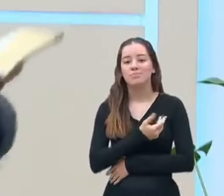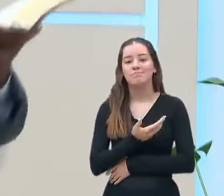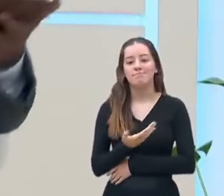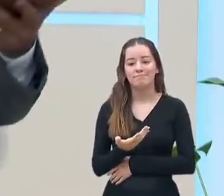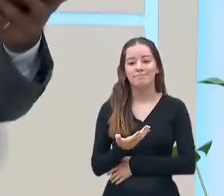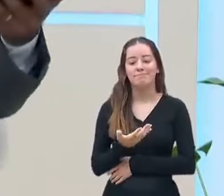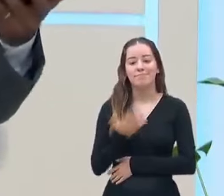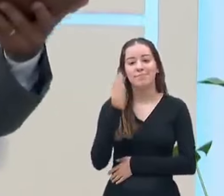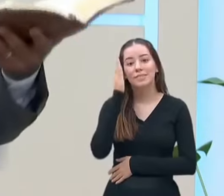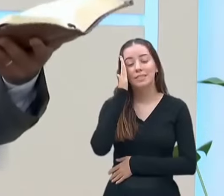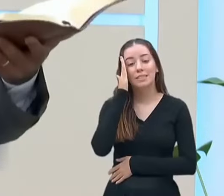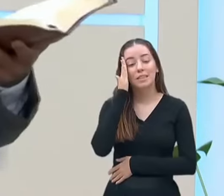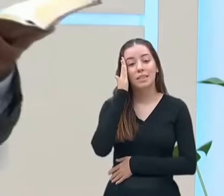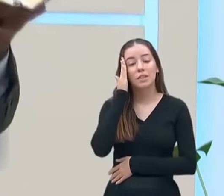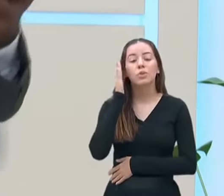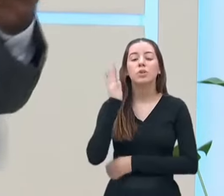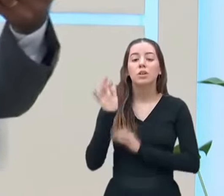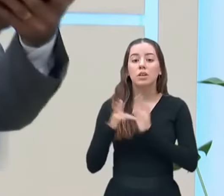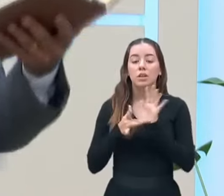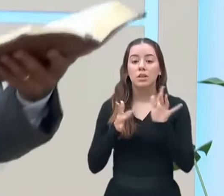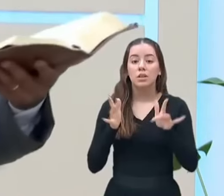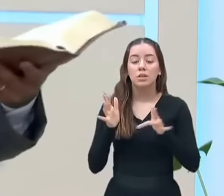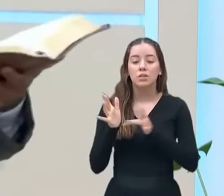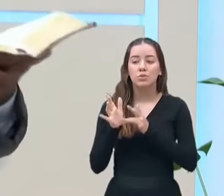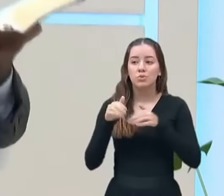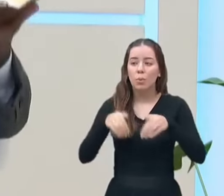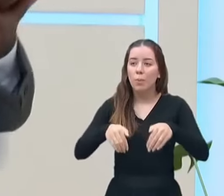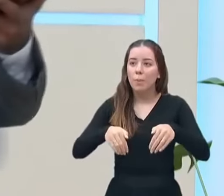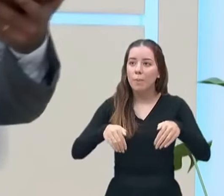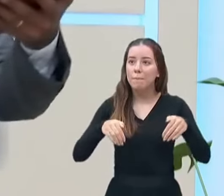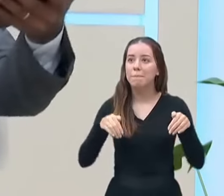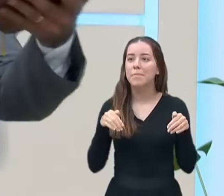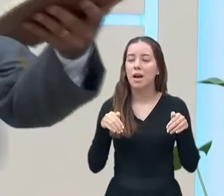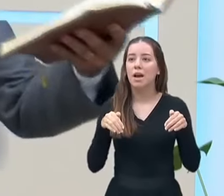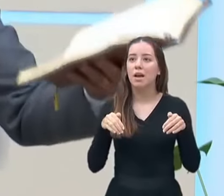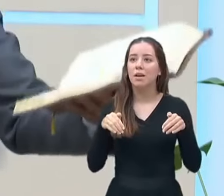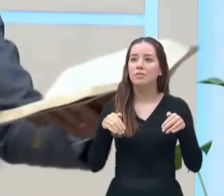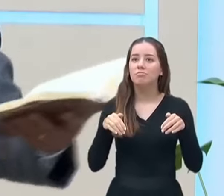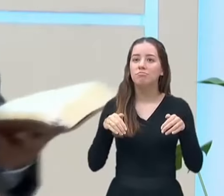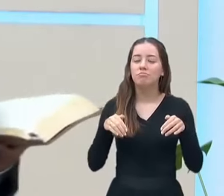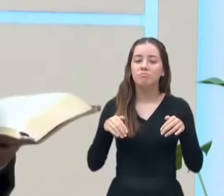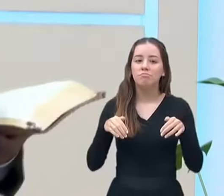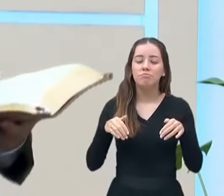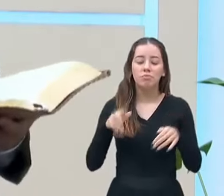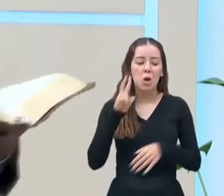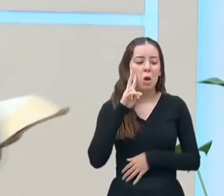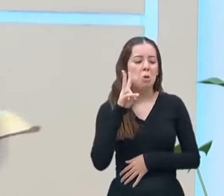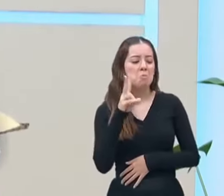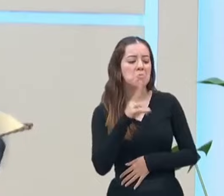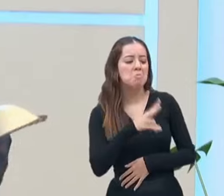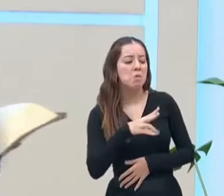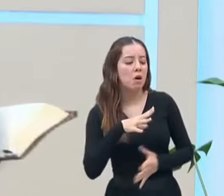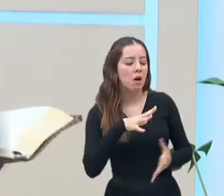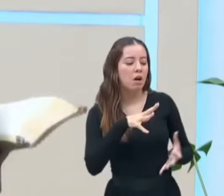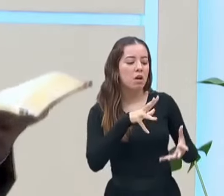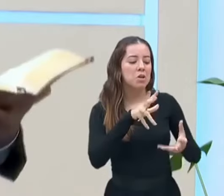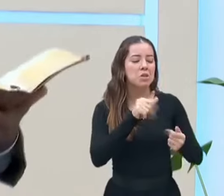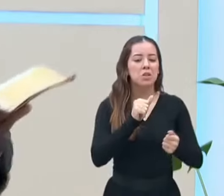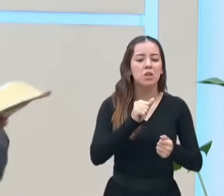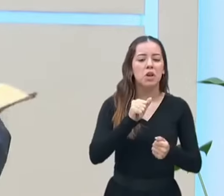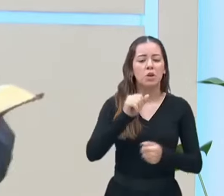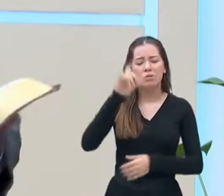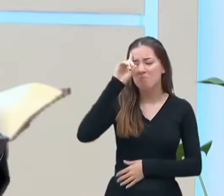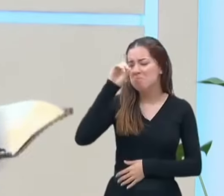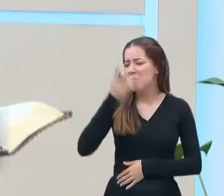é? Ele está assentado sobre o globo terra. Quem manda é ele, rapaz? Quem faz